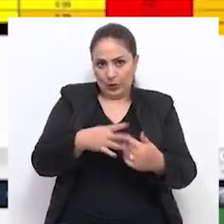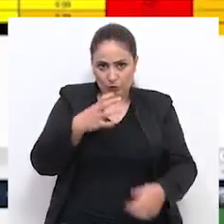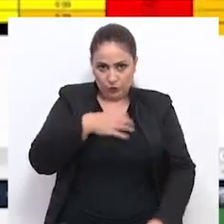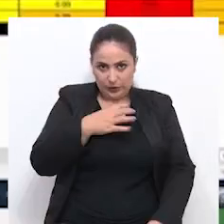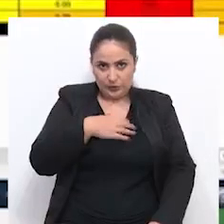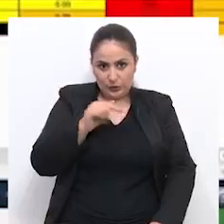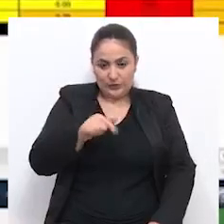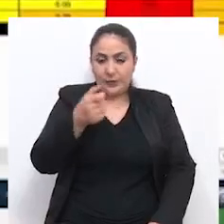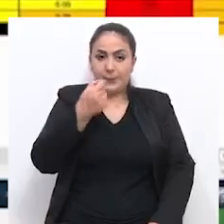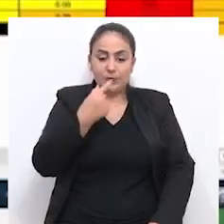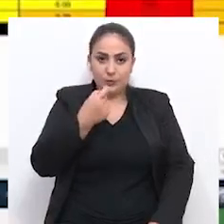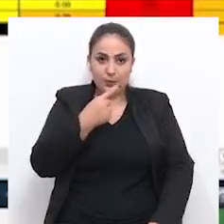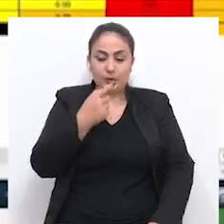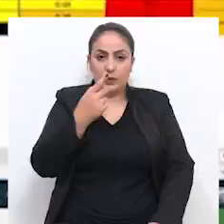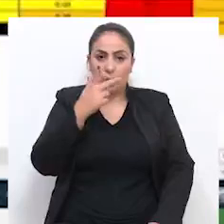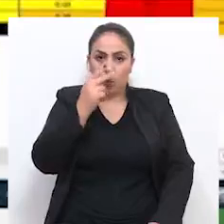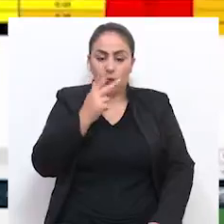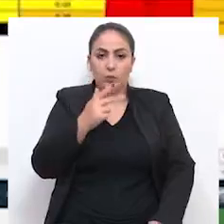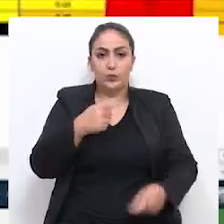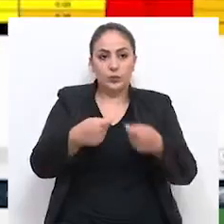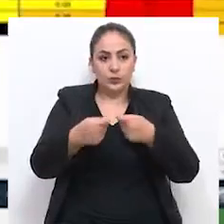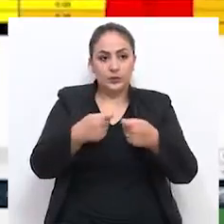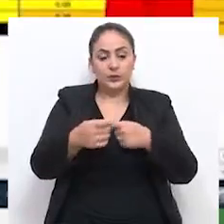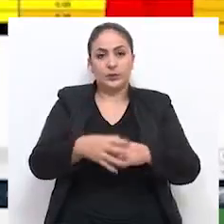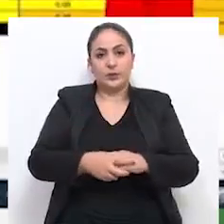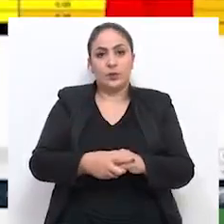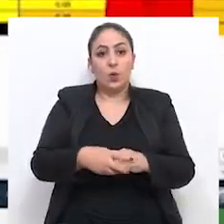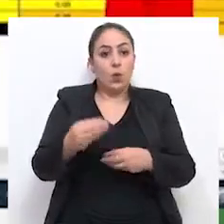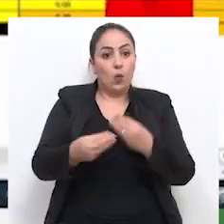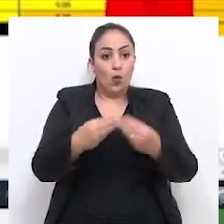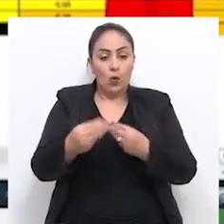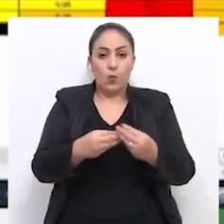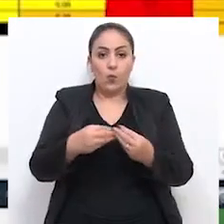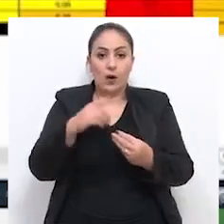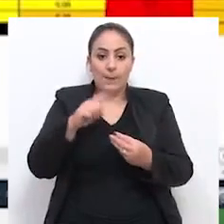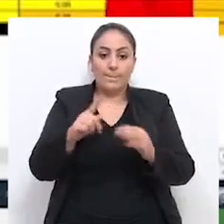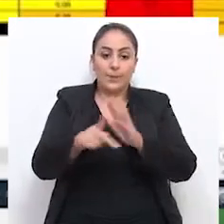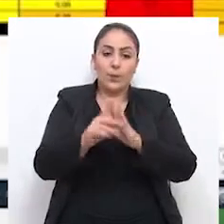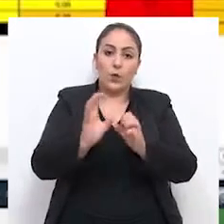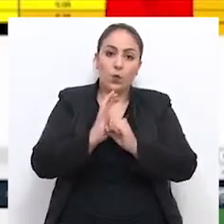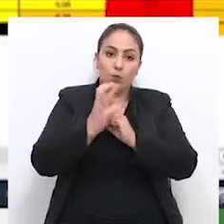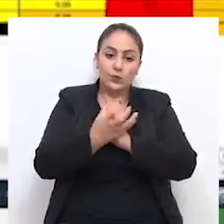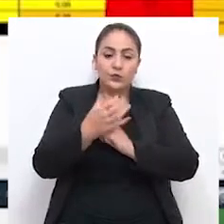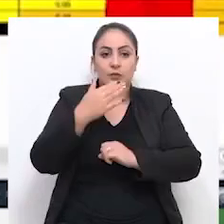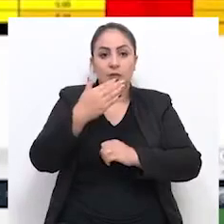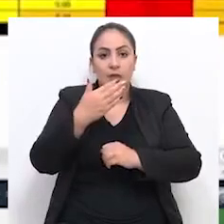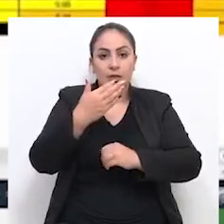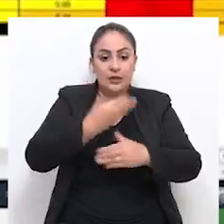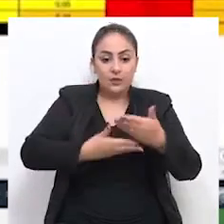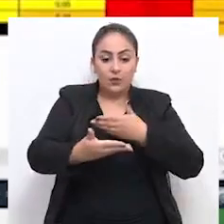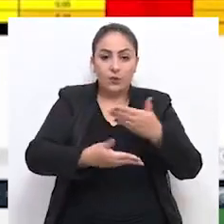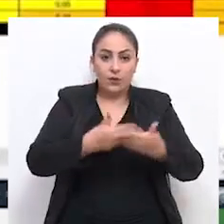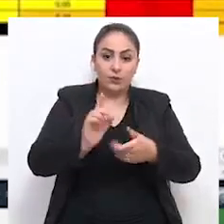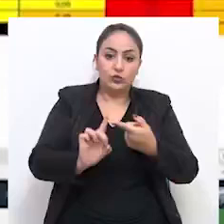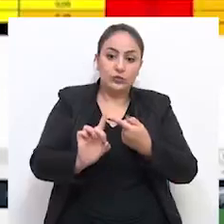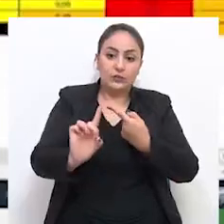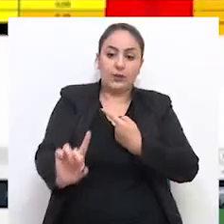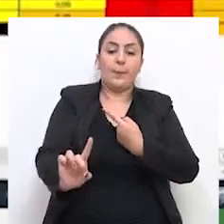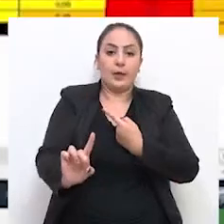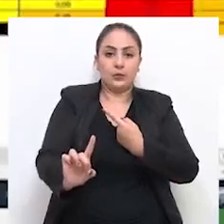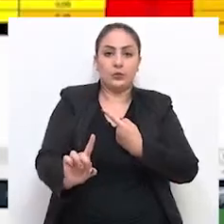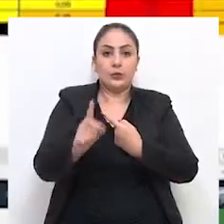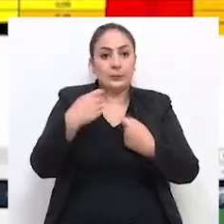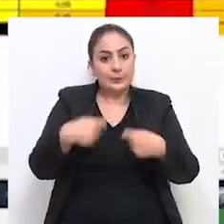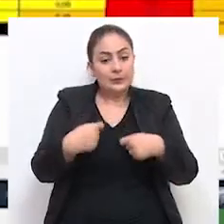administrarmos de qualquer forma este medicamento, em alusão ao medicamento de uso controlado. O tratamento para o Covid, que envolve o distanciamento, ele tem que